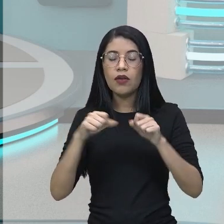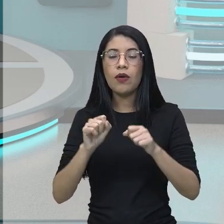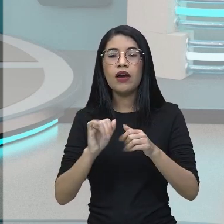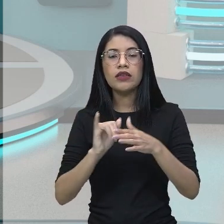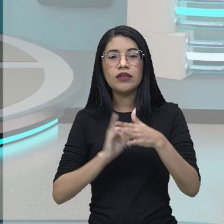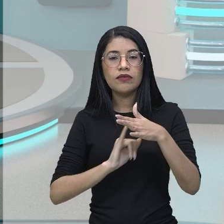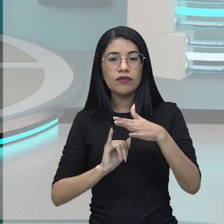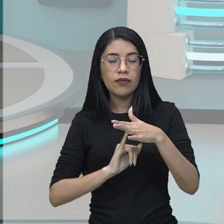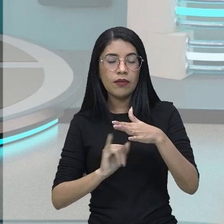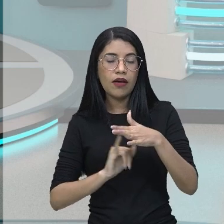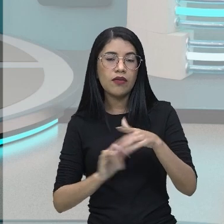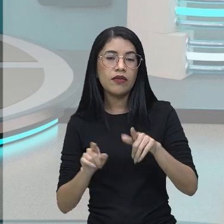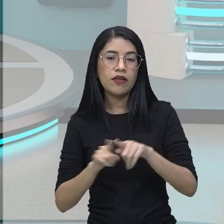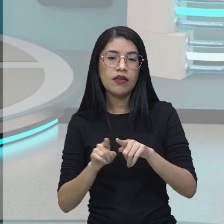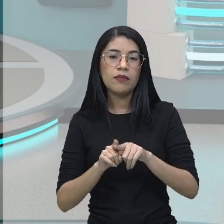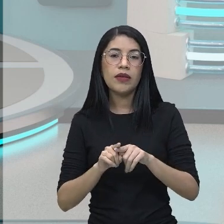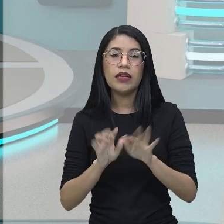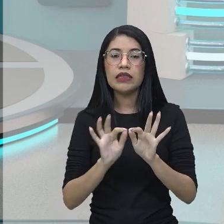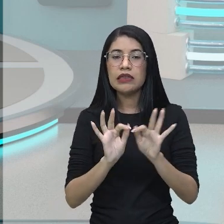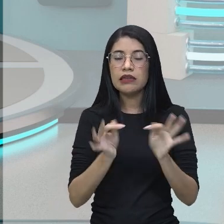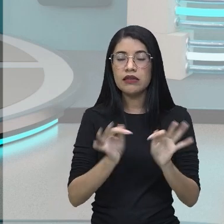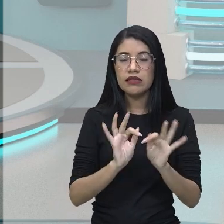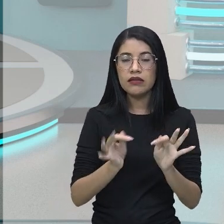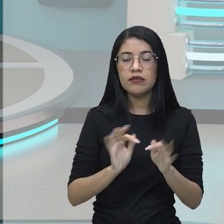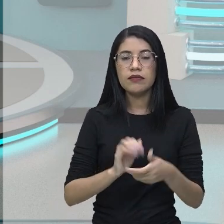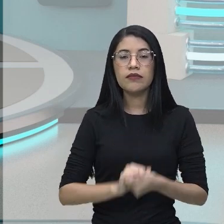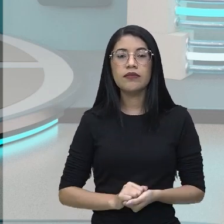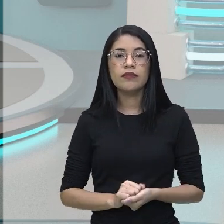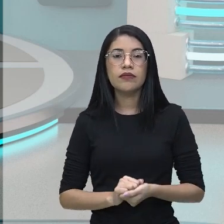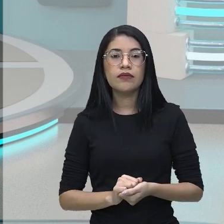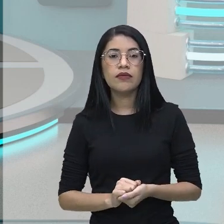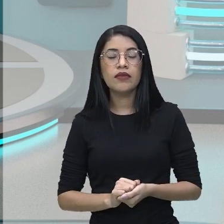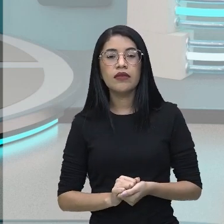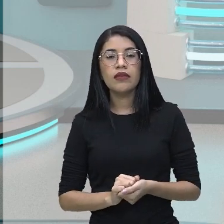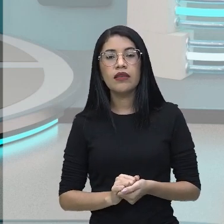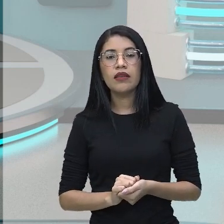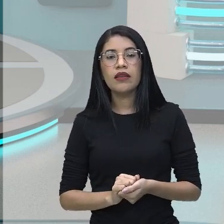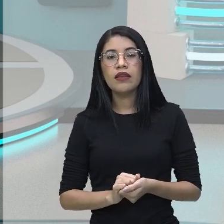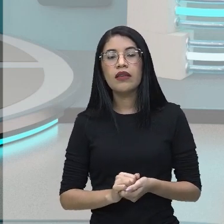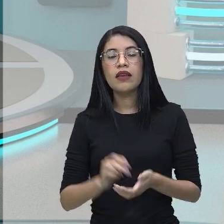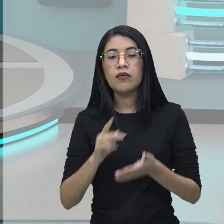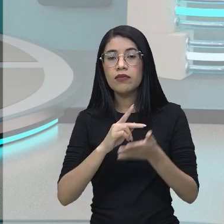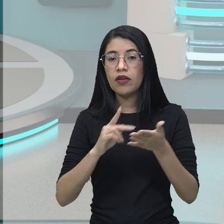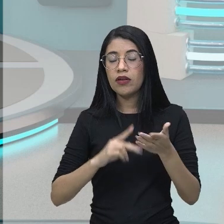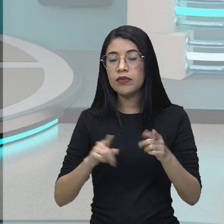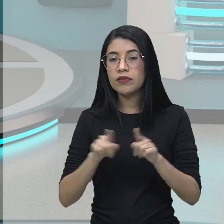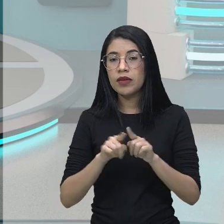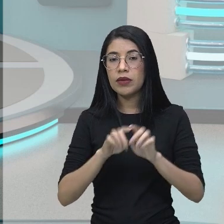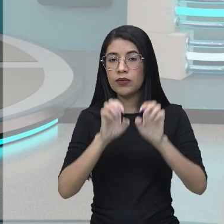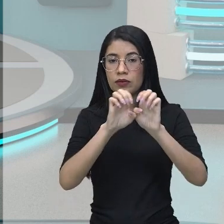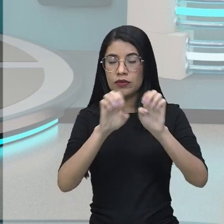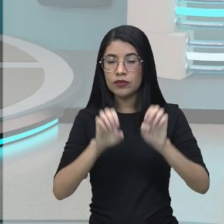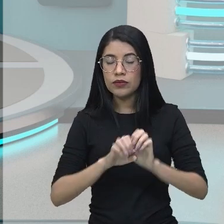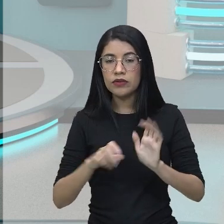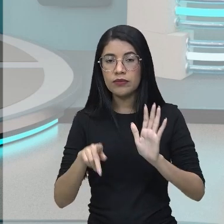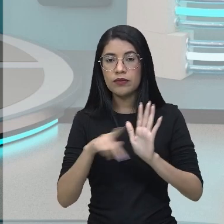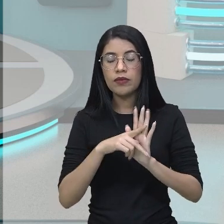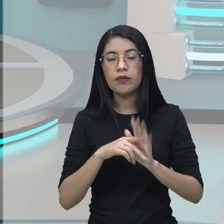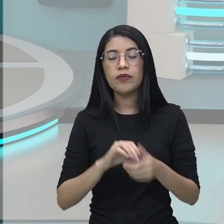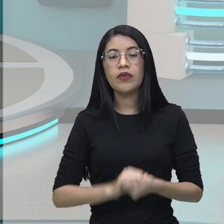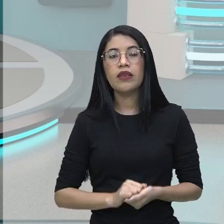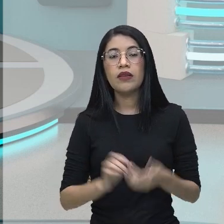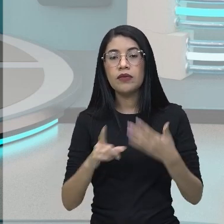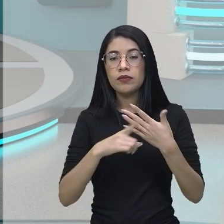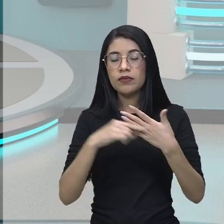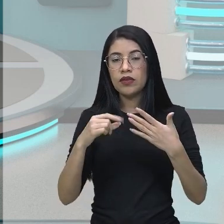incorporada uma linguagem mais simples e percebe que a produção de poemas fixos então Vinício de Moraes é um exemplo exatamente